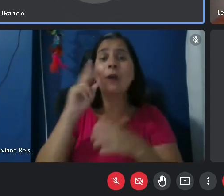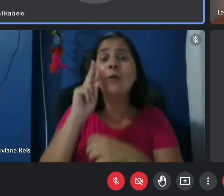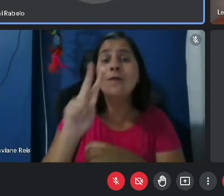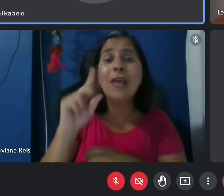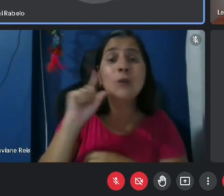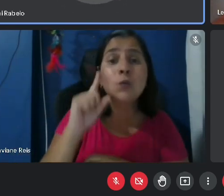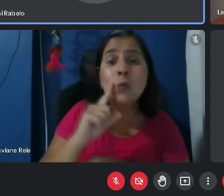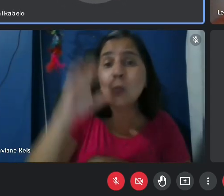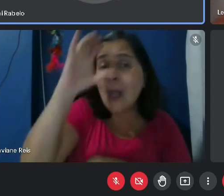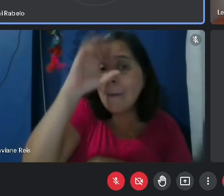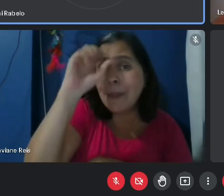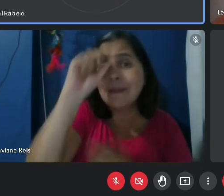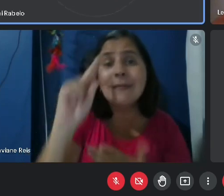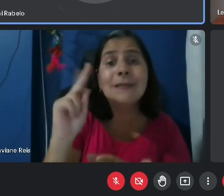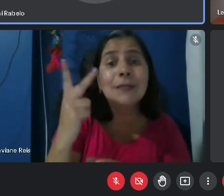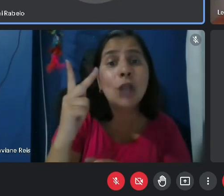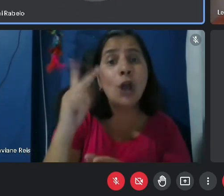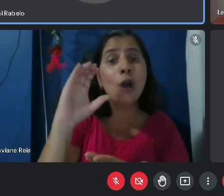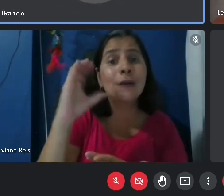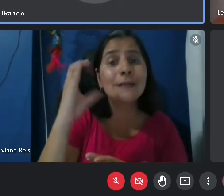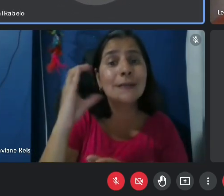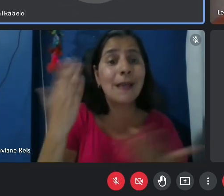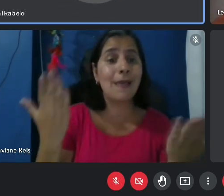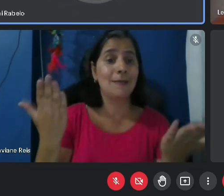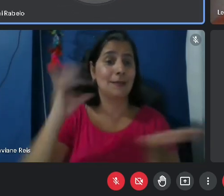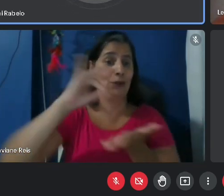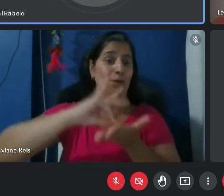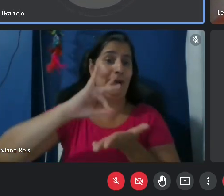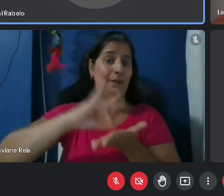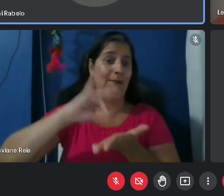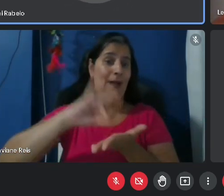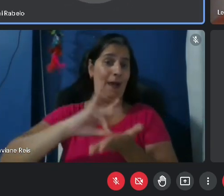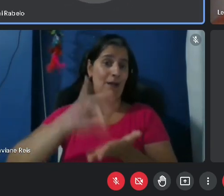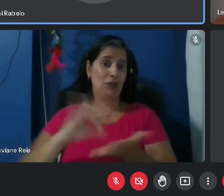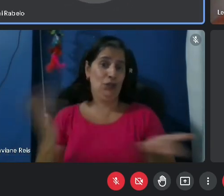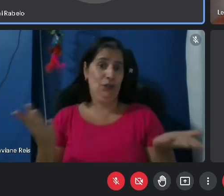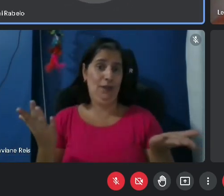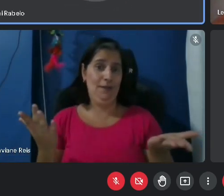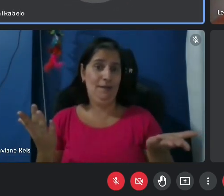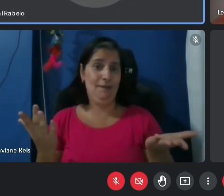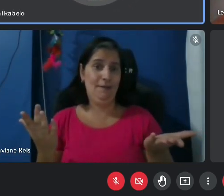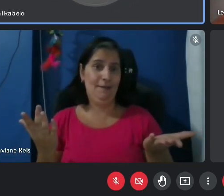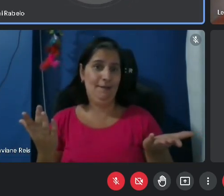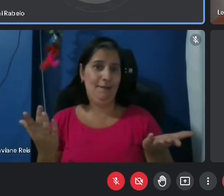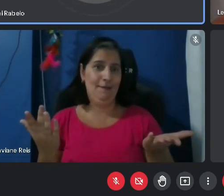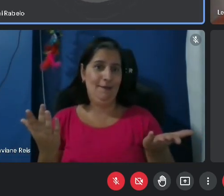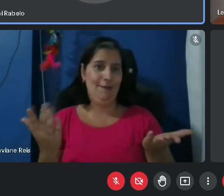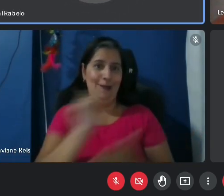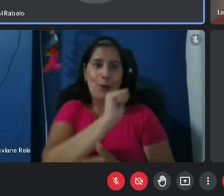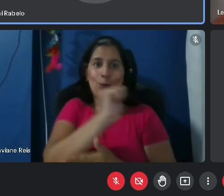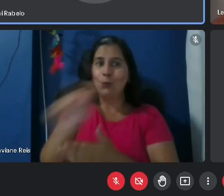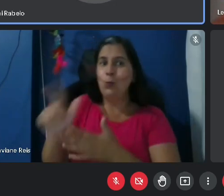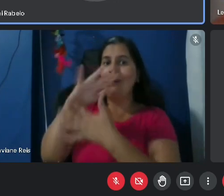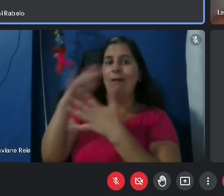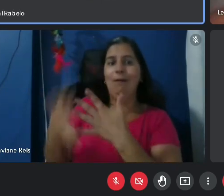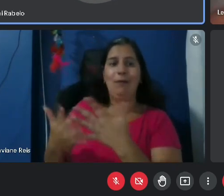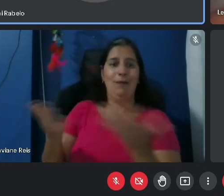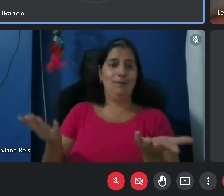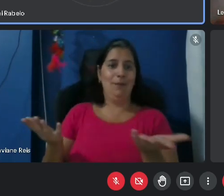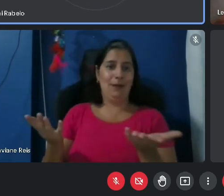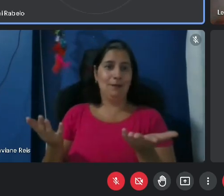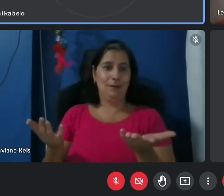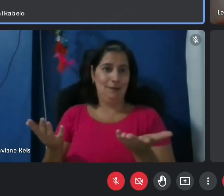aprender matemática, ela precisa aprender história, ciências, de verdade, ela precisa desse